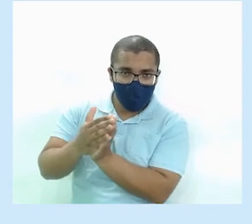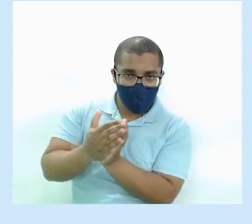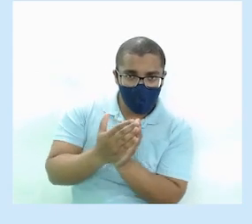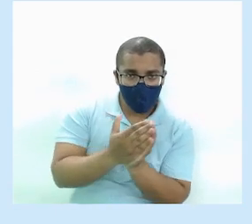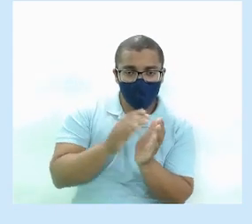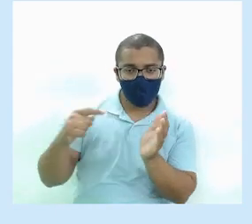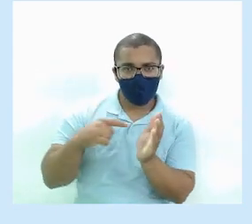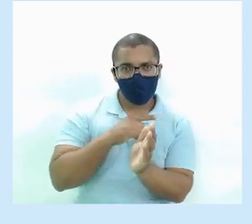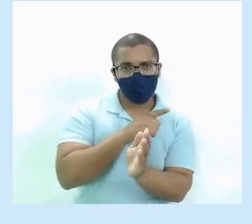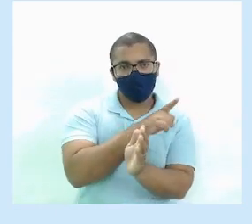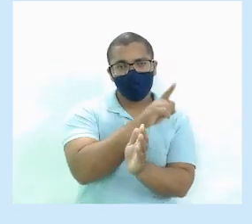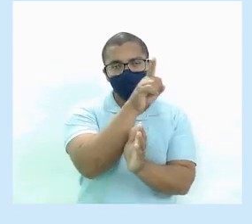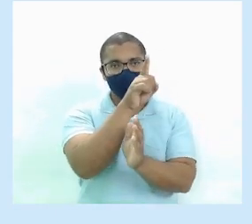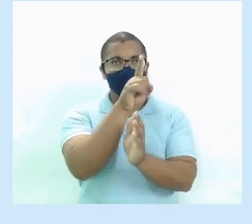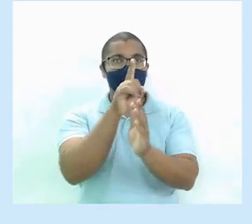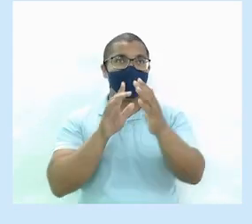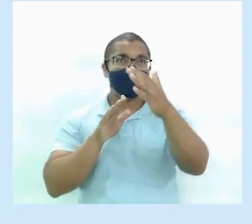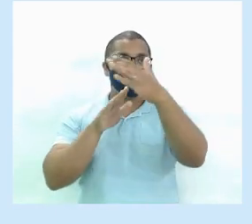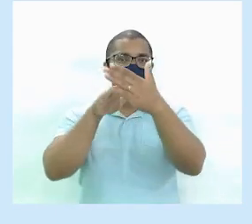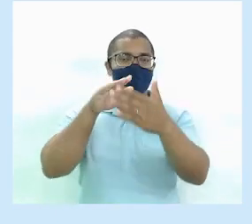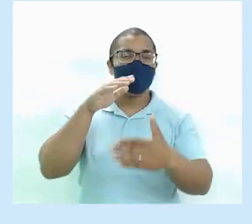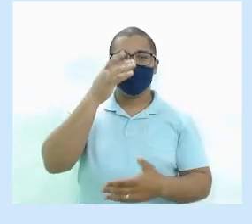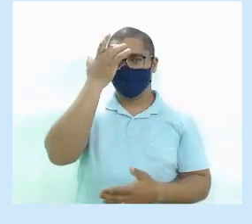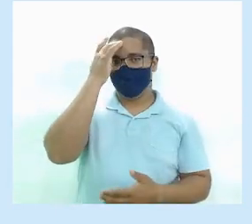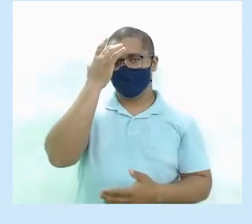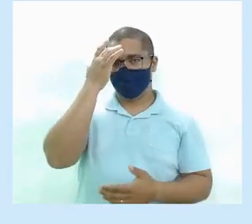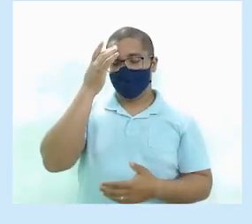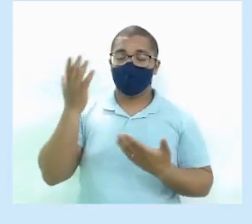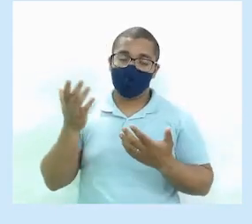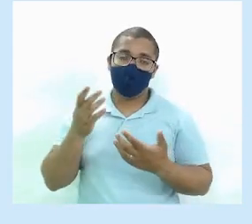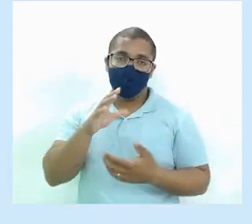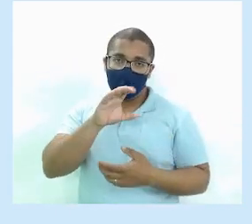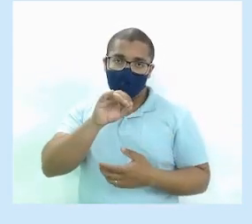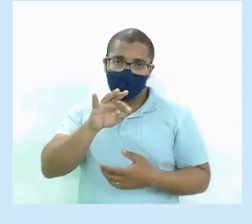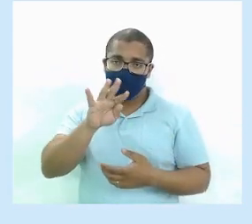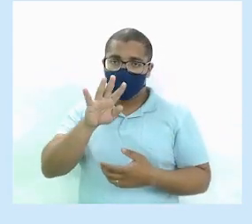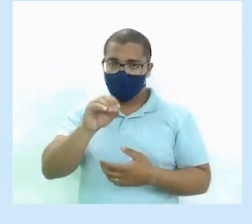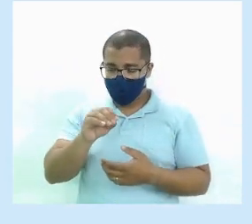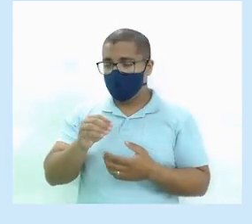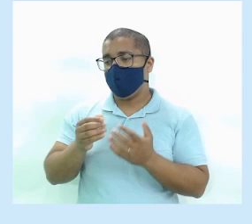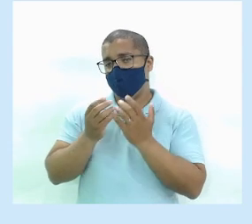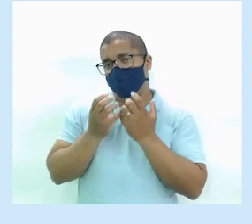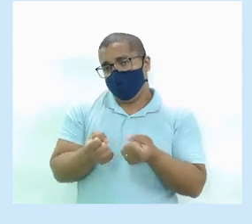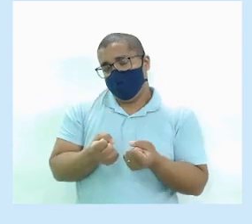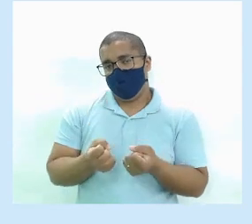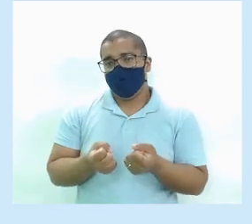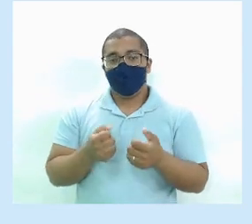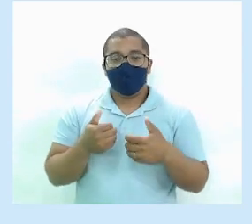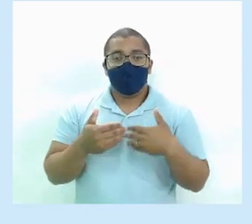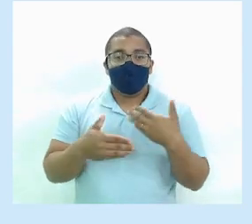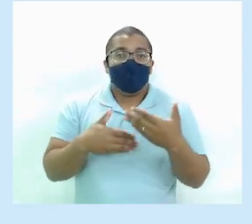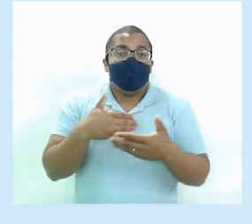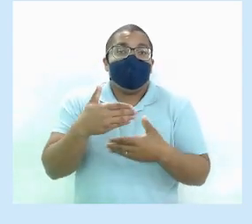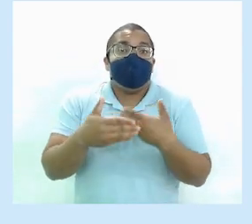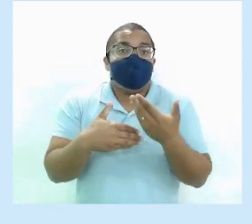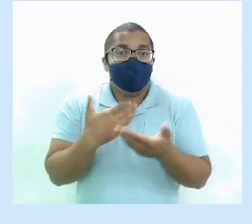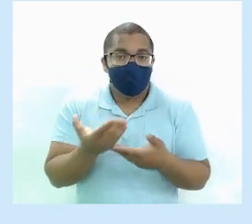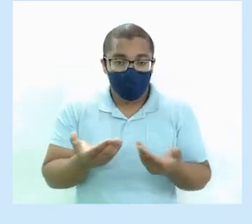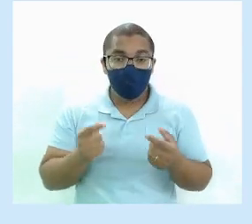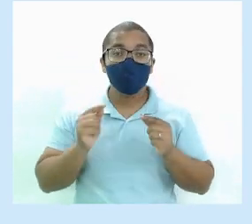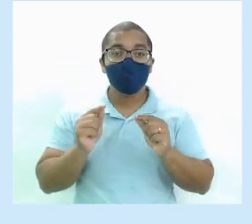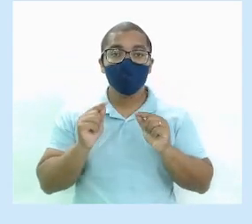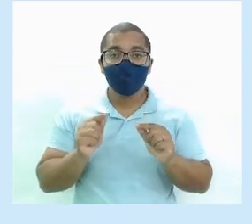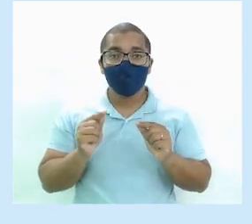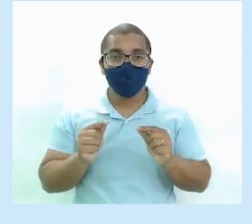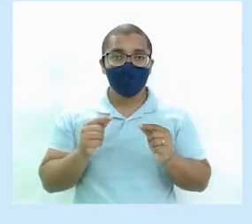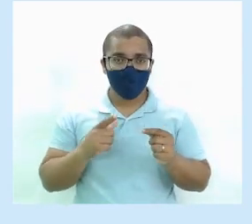desafio. E Colombo pegou seu barquinho e foi-se embora para as Índias. Porém, entretanto, todavia, como eu disse,